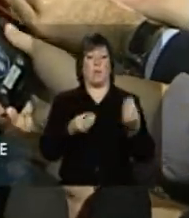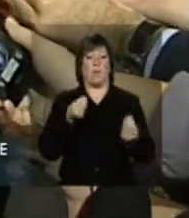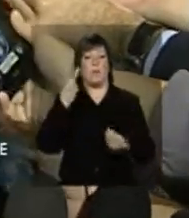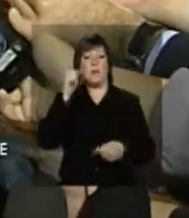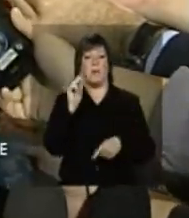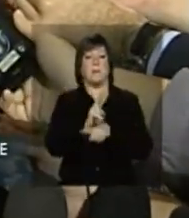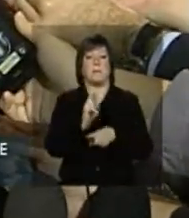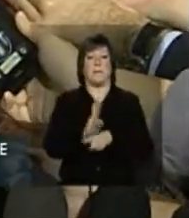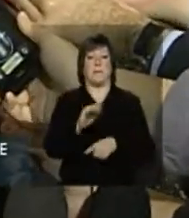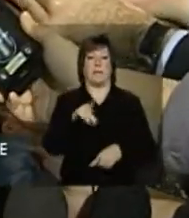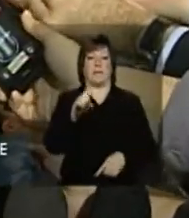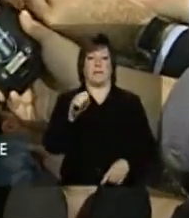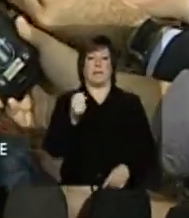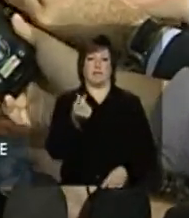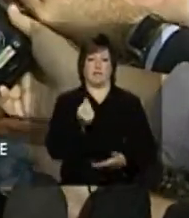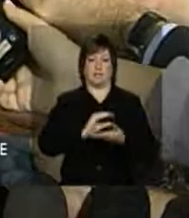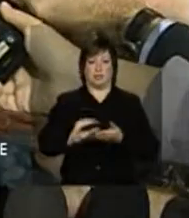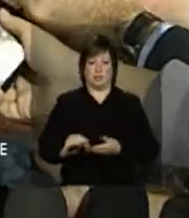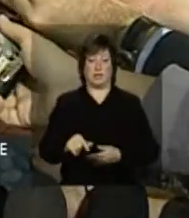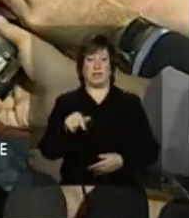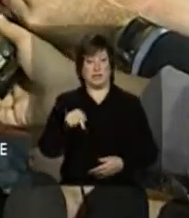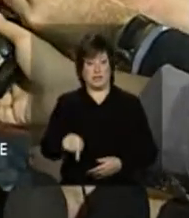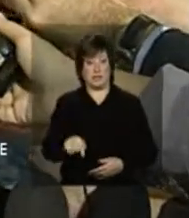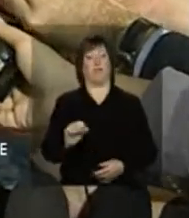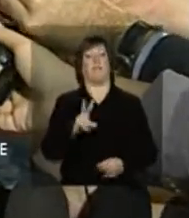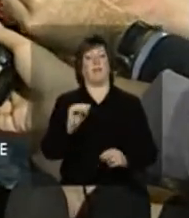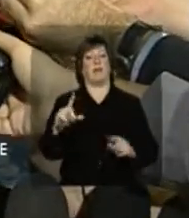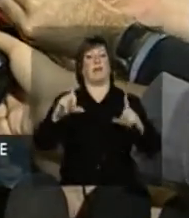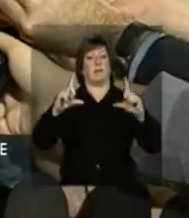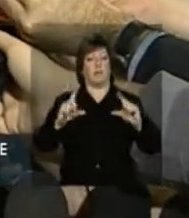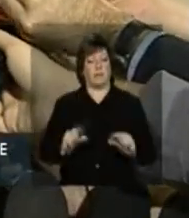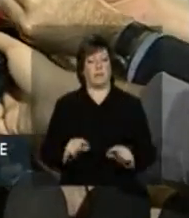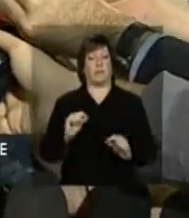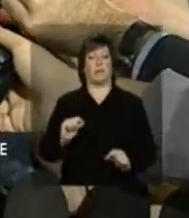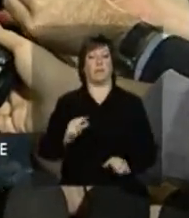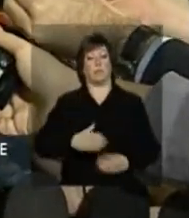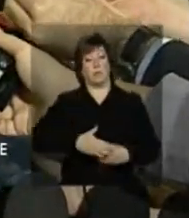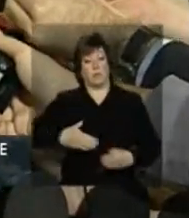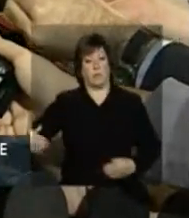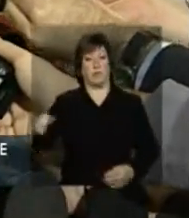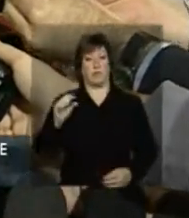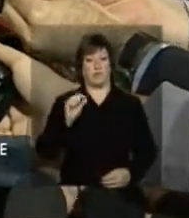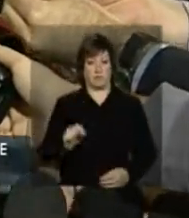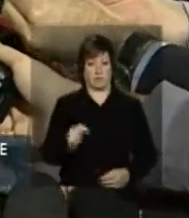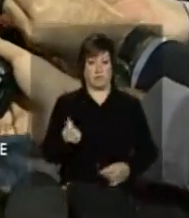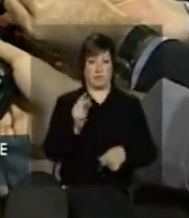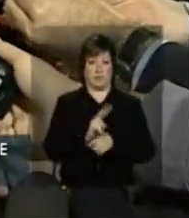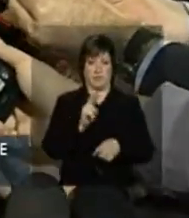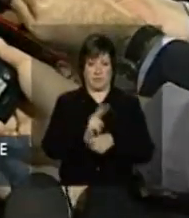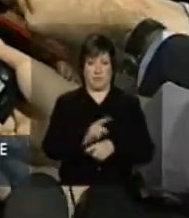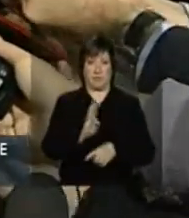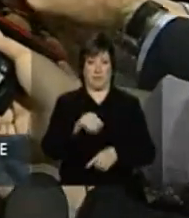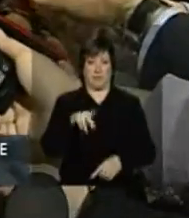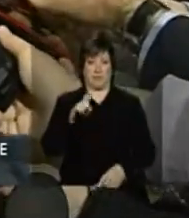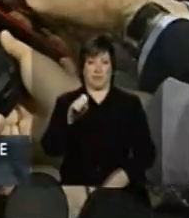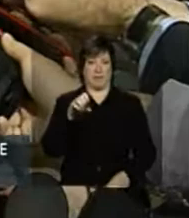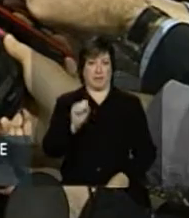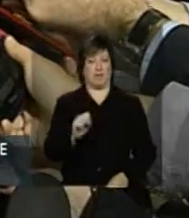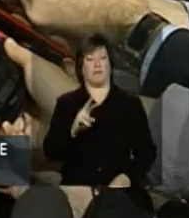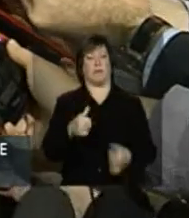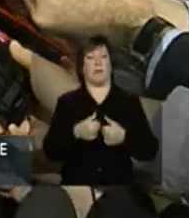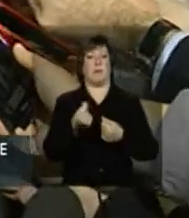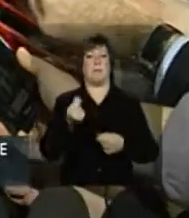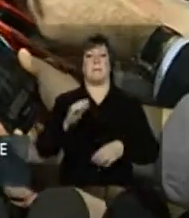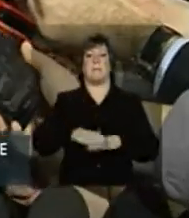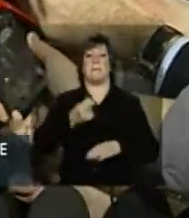do BNDES. Com isto, vai cair os próximos empréstimos do BNDES, estarão mais baratos,